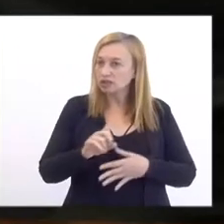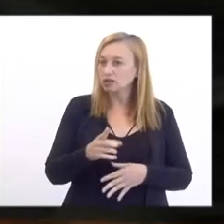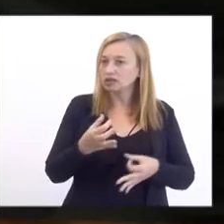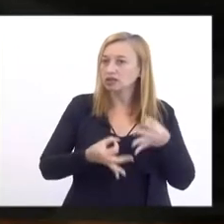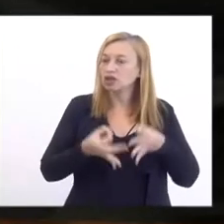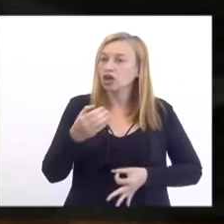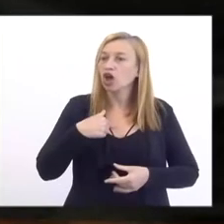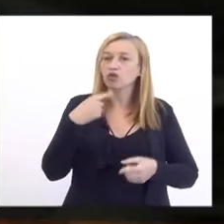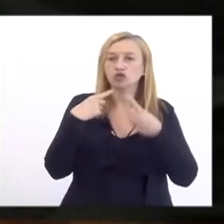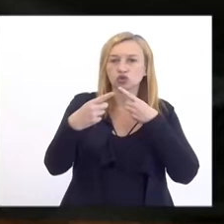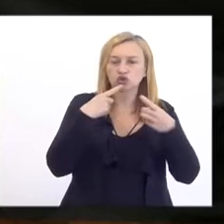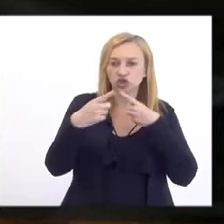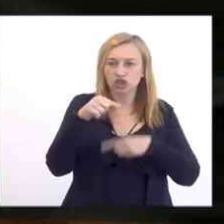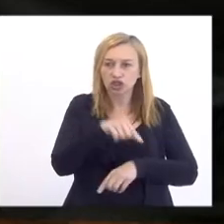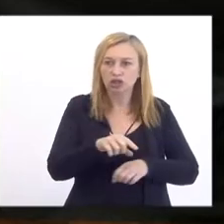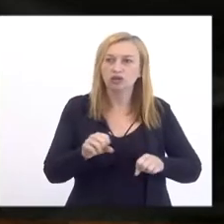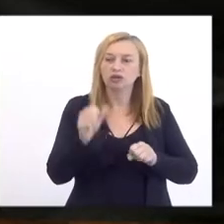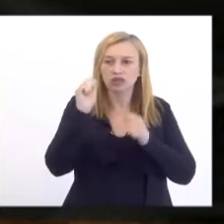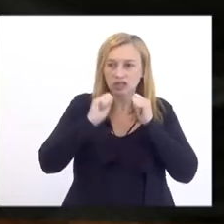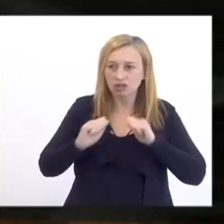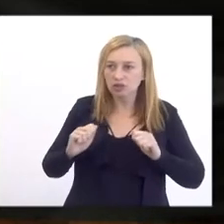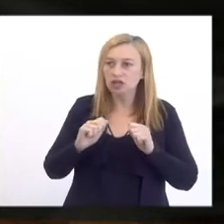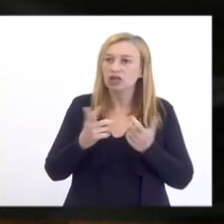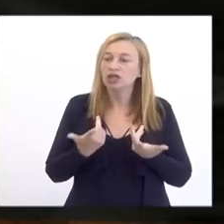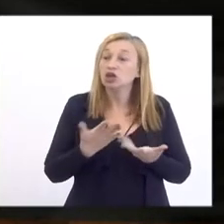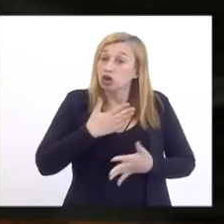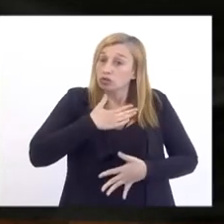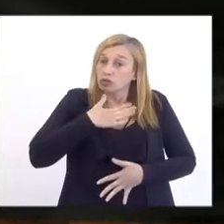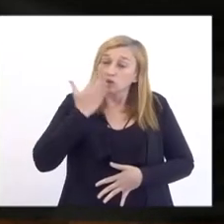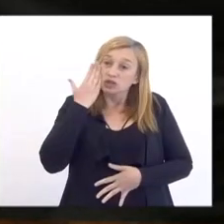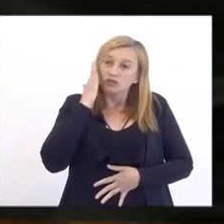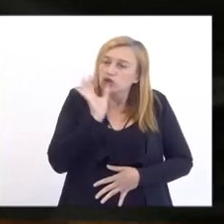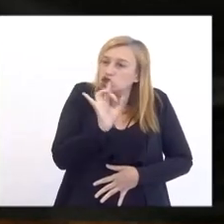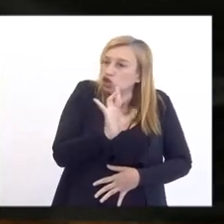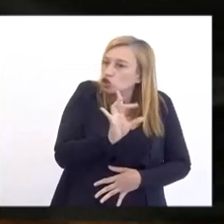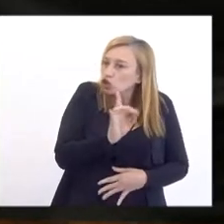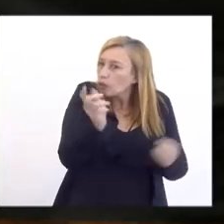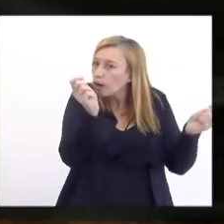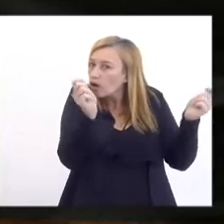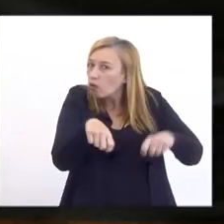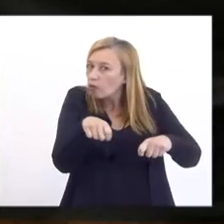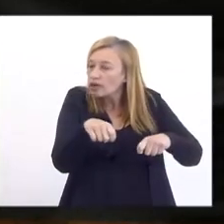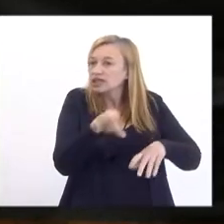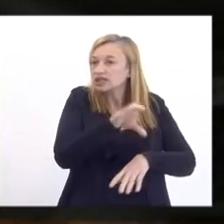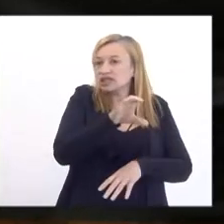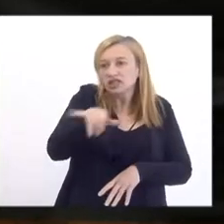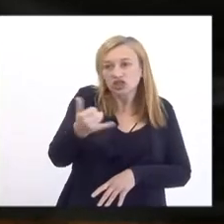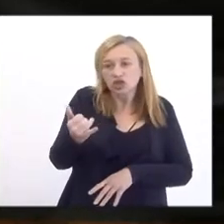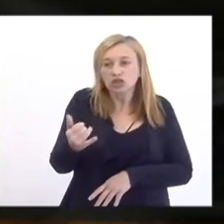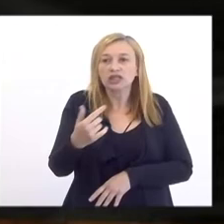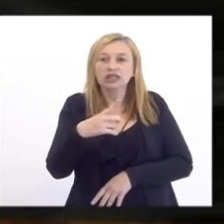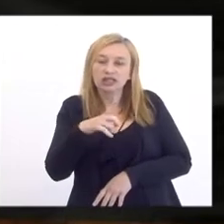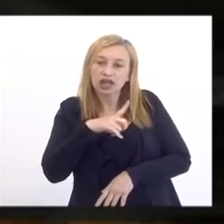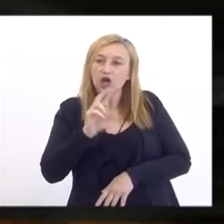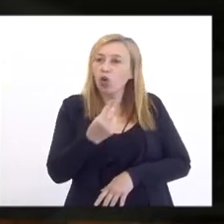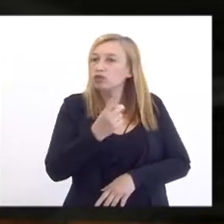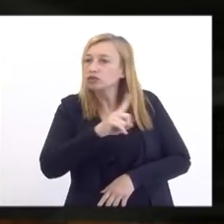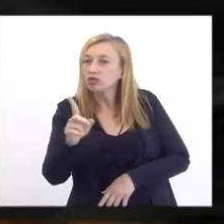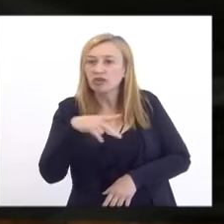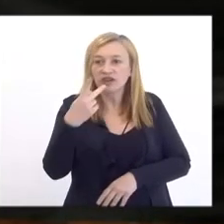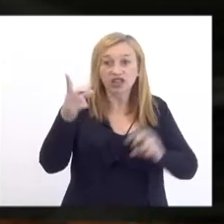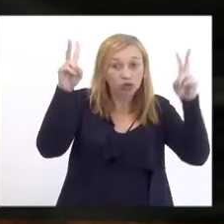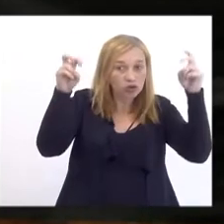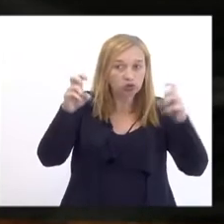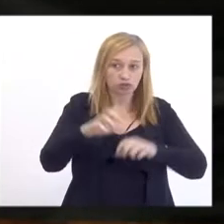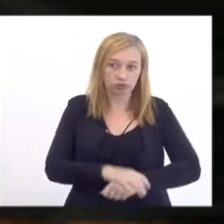comecei a debater aqui com a assessoria, ela se dá, no meu entendimento, só pela competência que a CCJ tem ou não de falar sobre essa